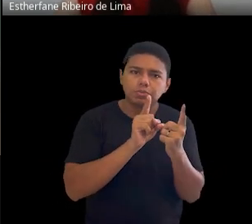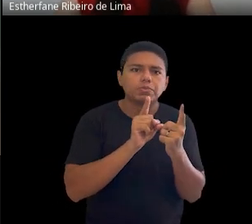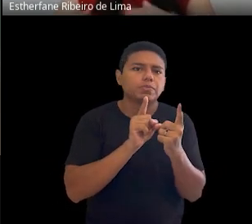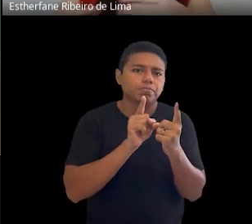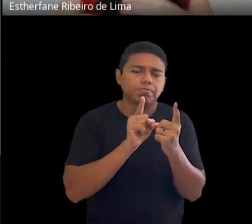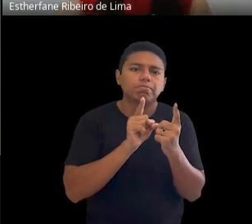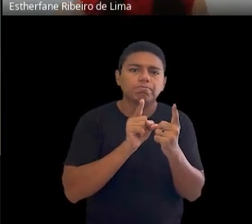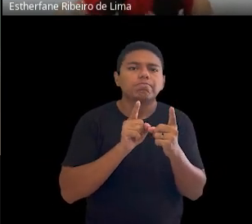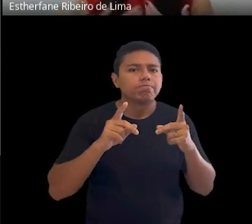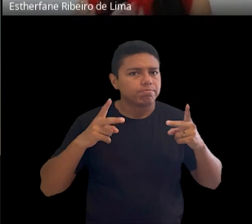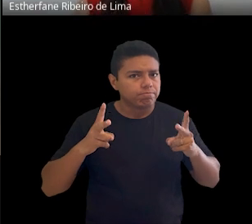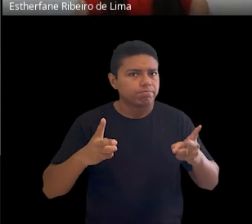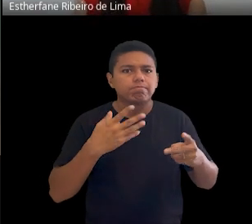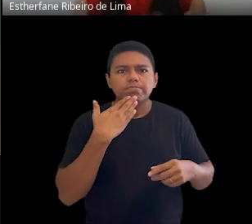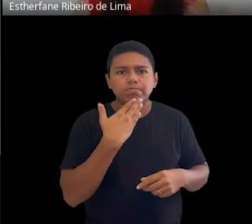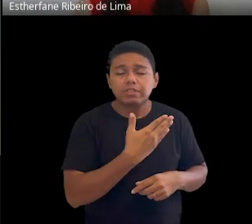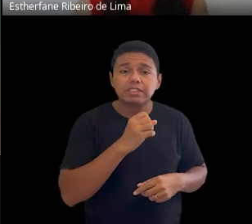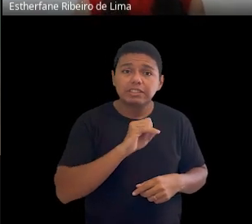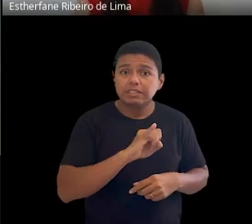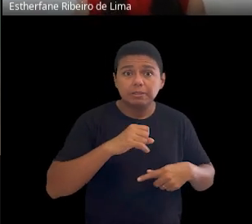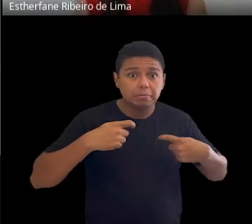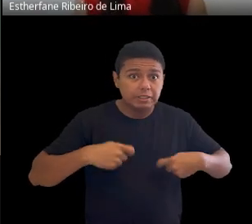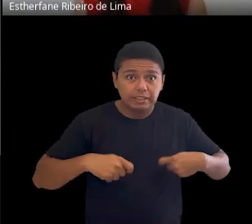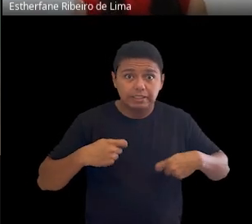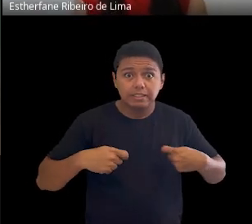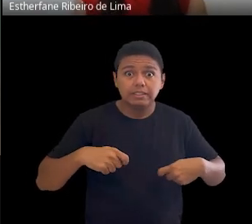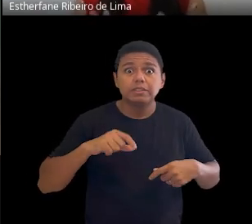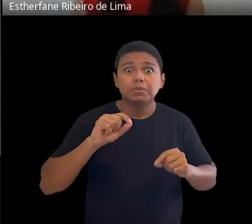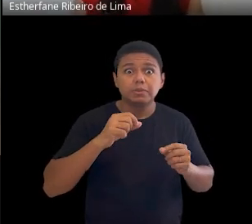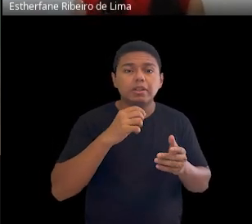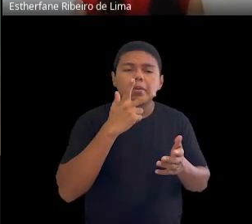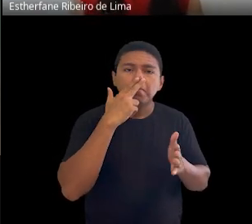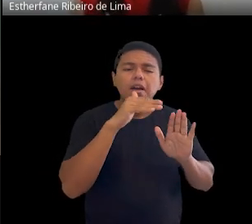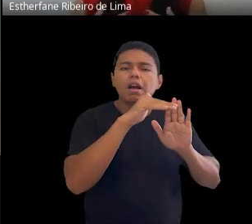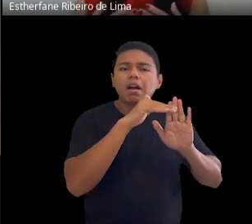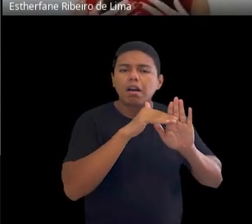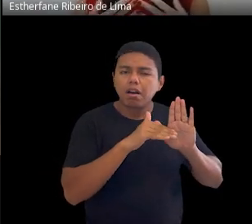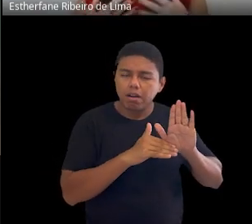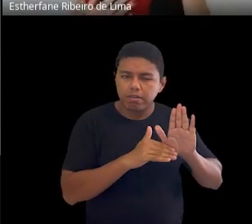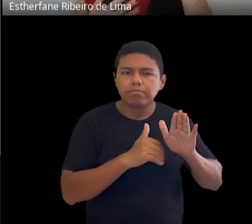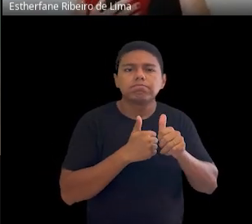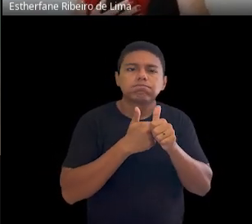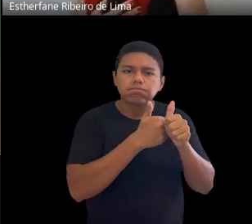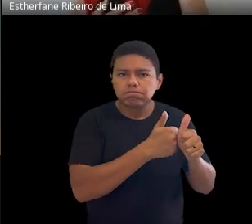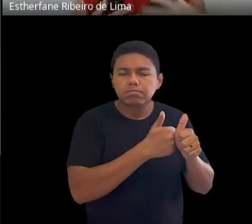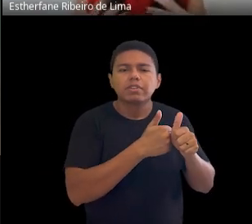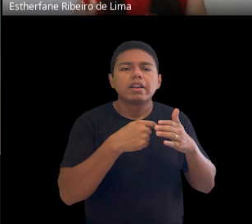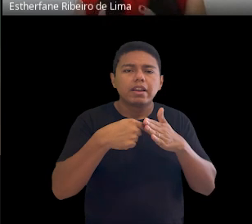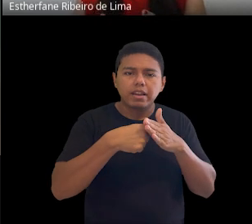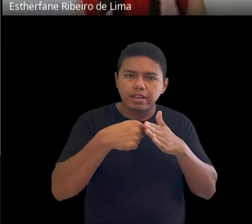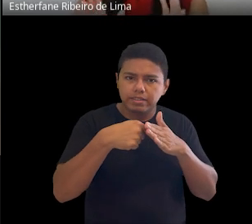certo? Então, podendo haver uma necessidade, não somente de seguir o protocolo, de pedir